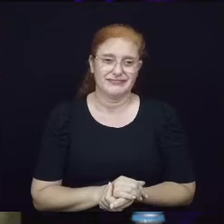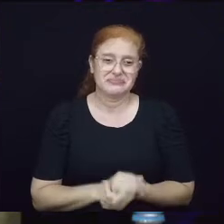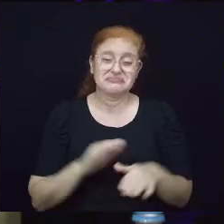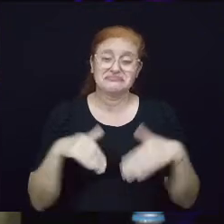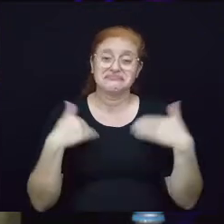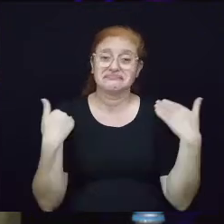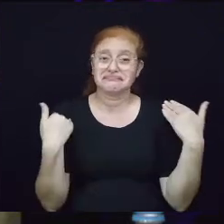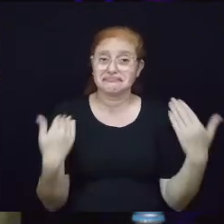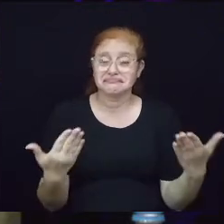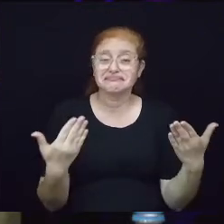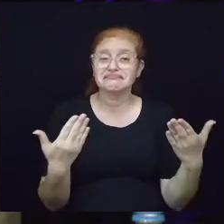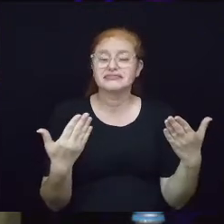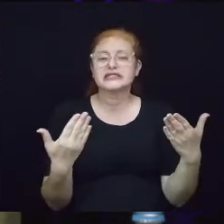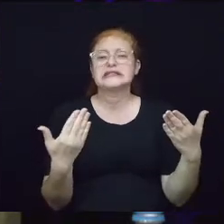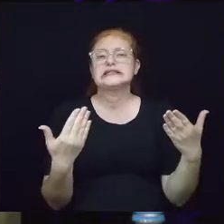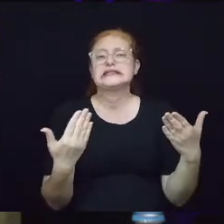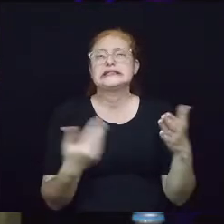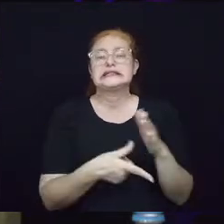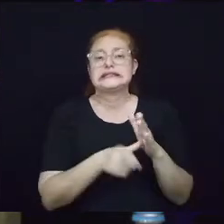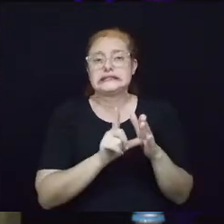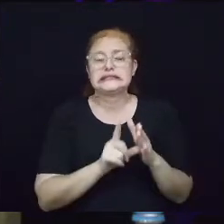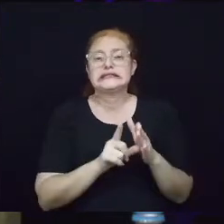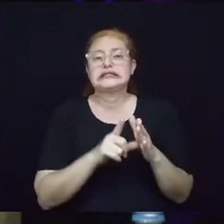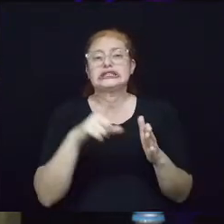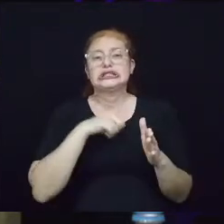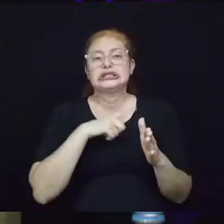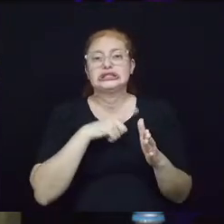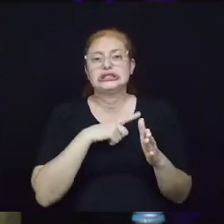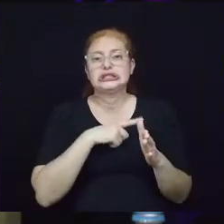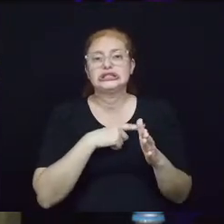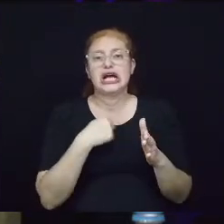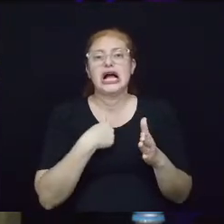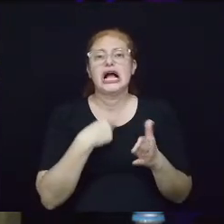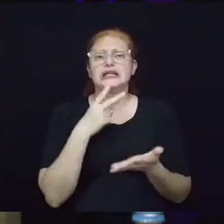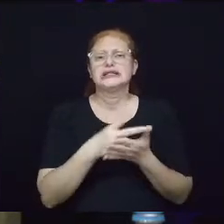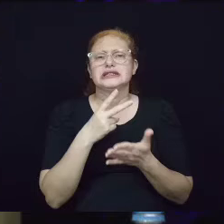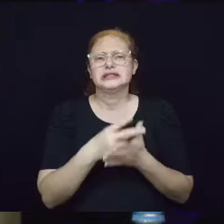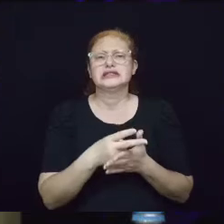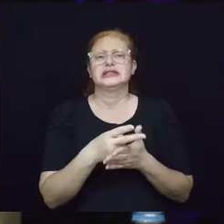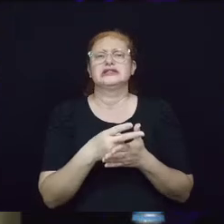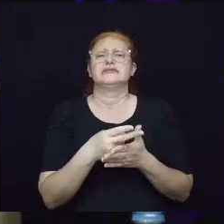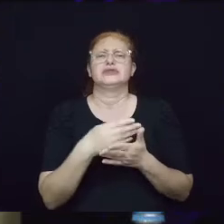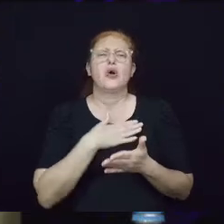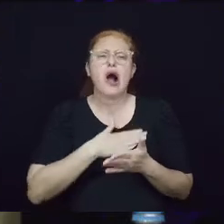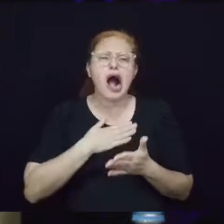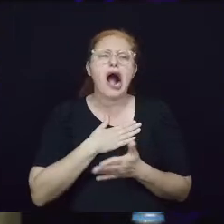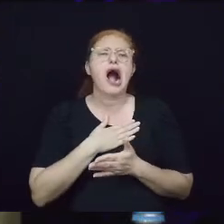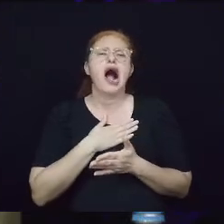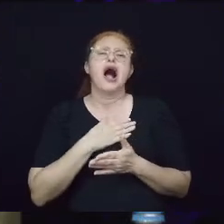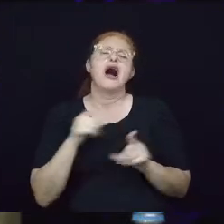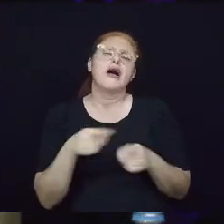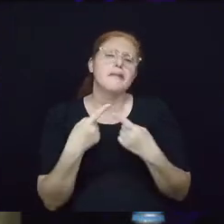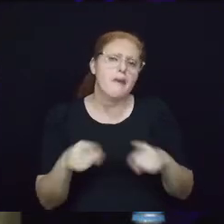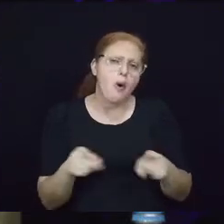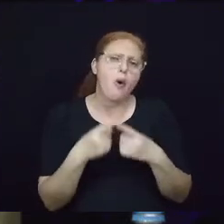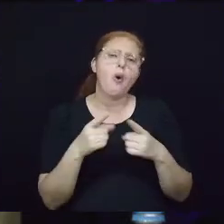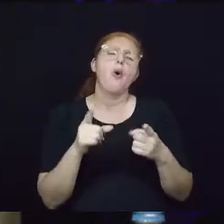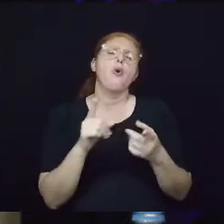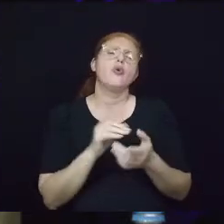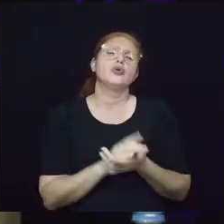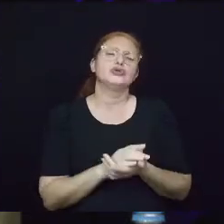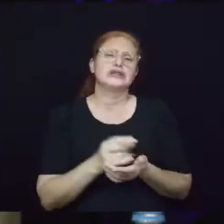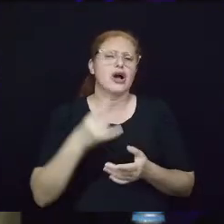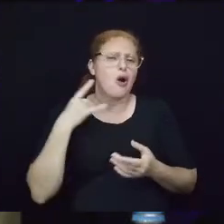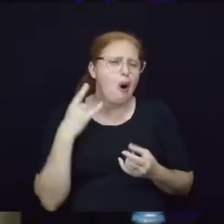E aí, bom, também antes disso, tinha o fato de que eu sempre acompanhei música, e, pelo início lá que eu falei do Yes,